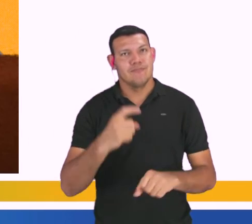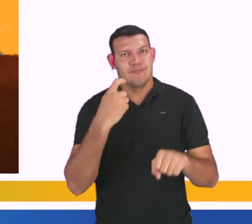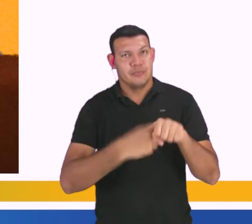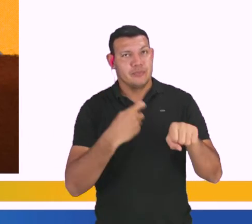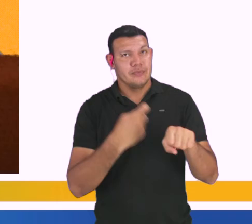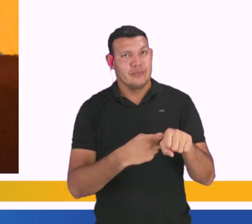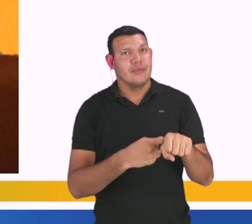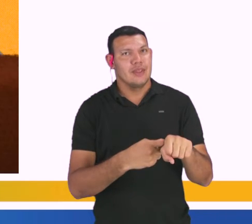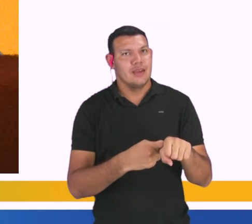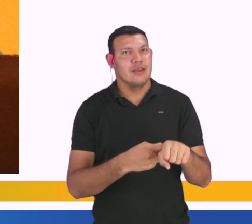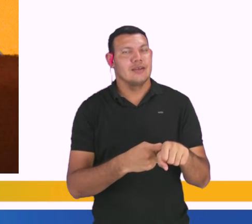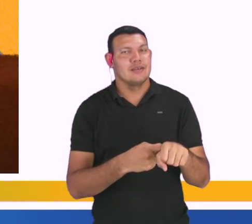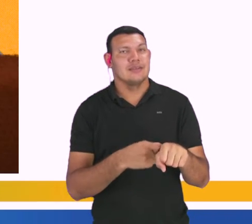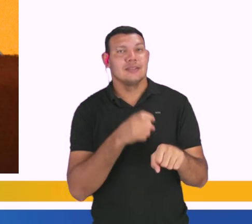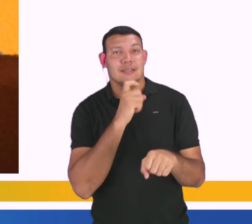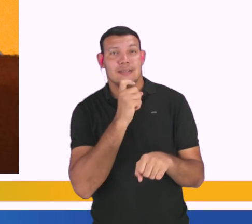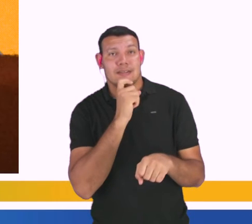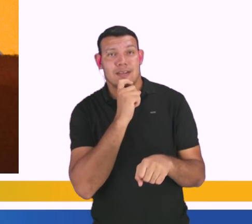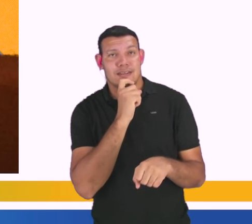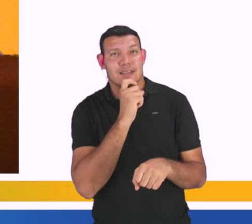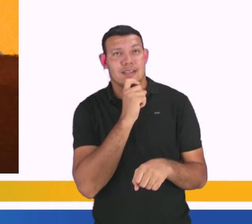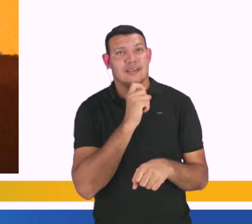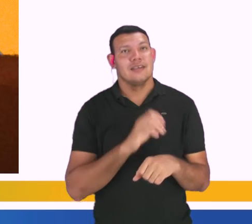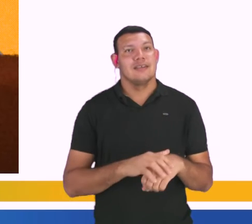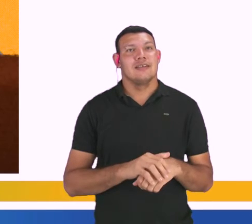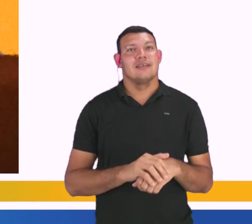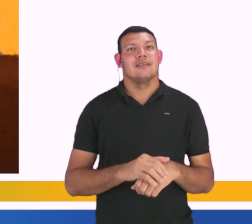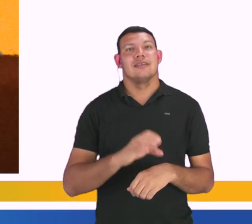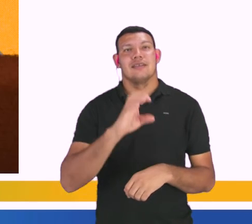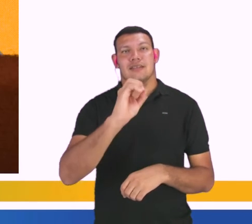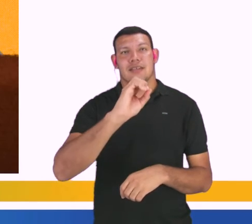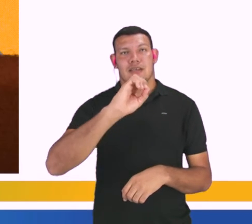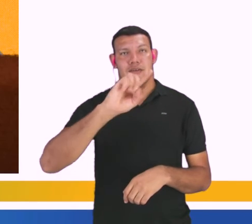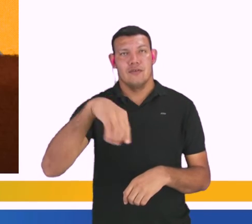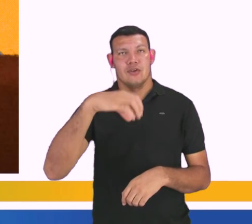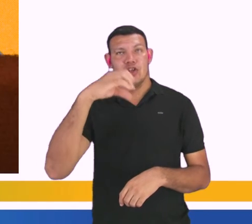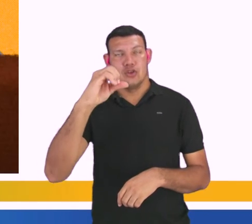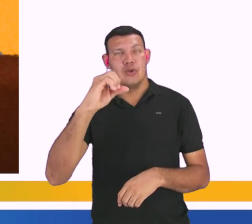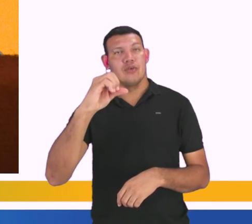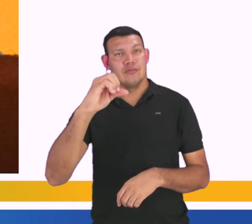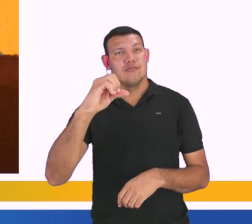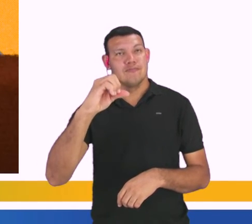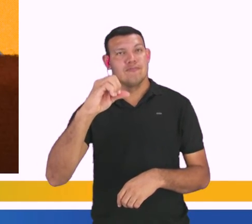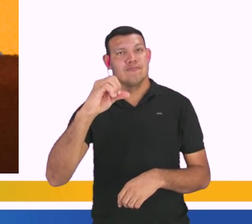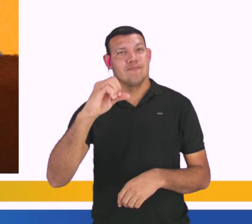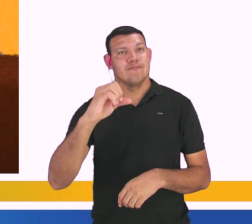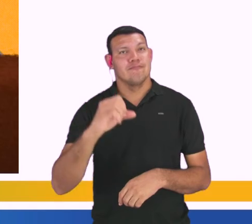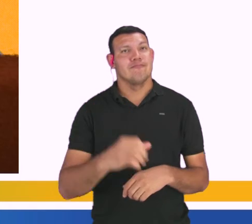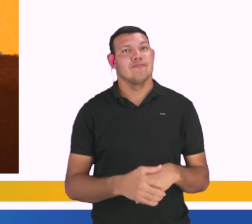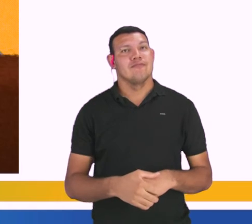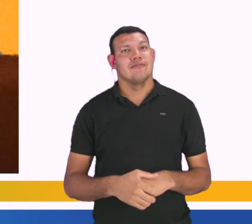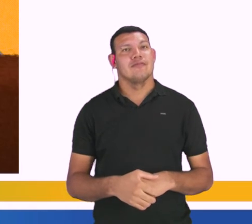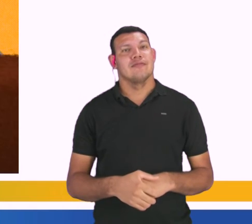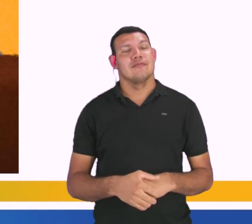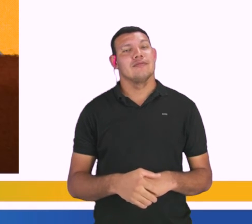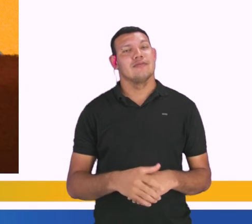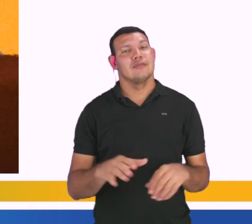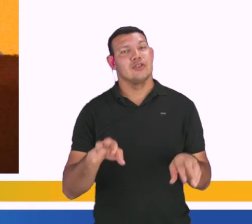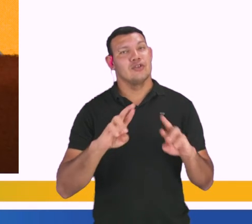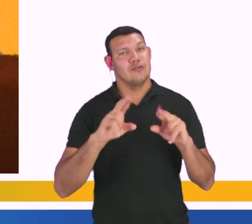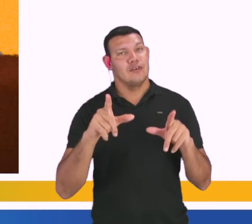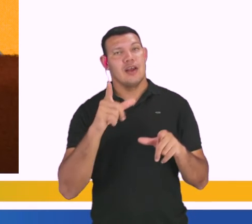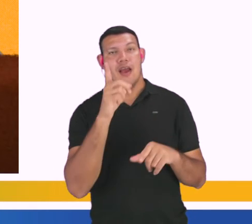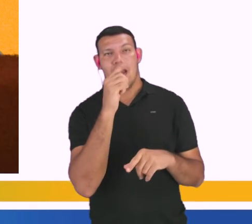gelo ele tem densidade 0,9 vezes a densidade da água. E qual a resposta que a gente tem para isso, por